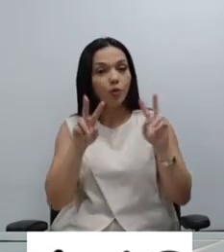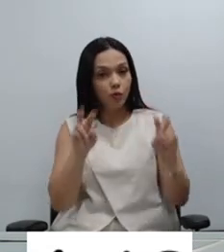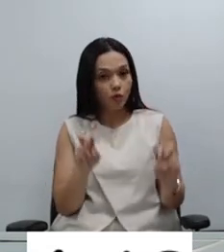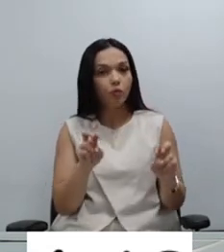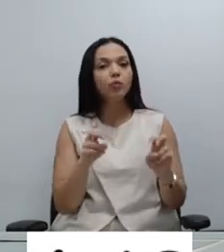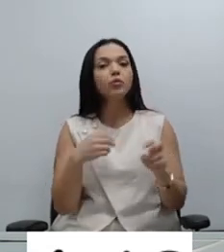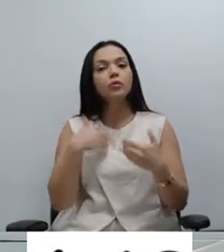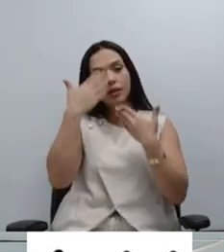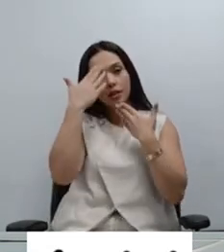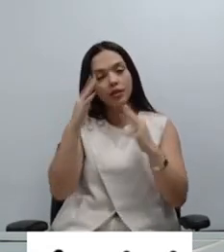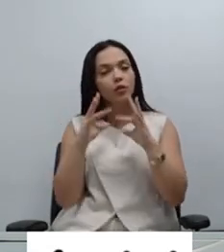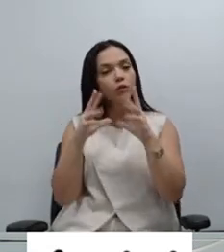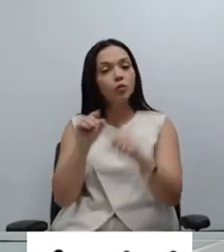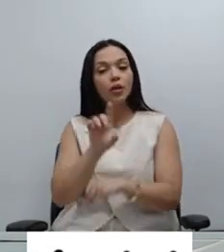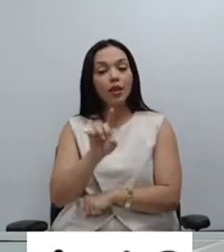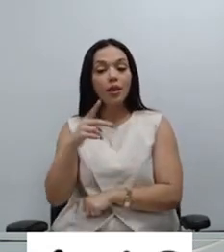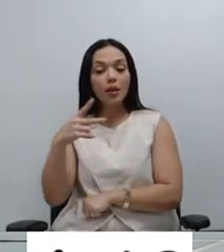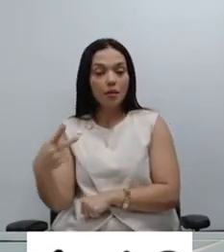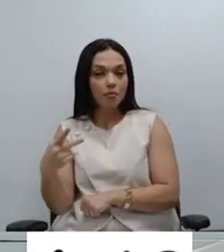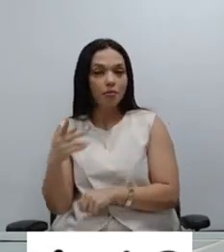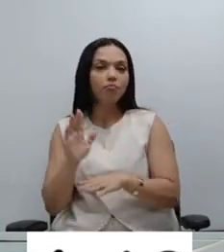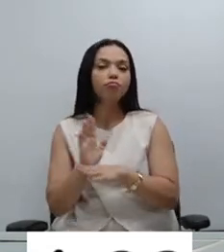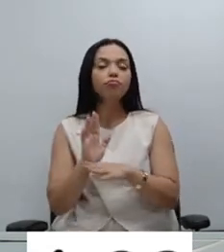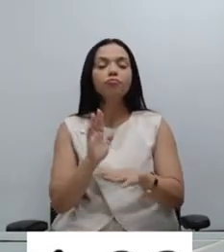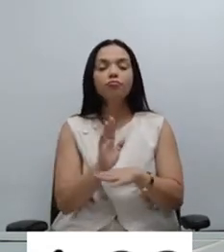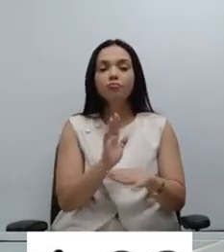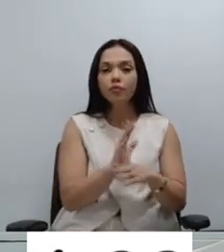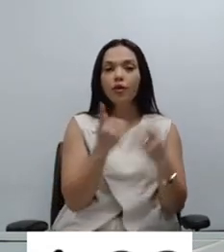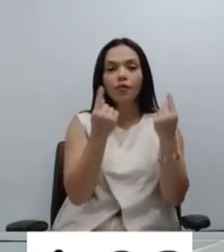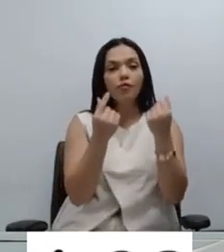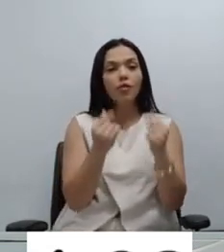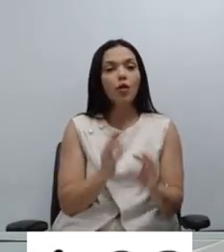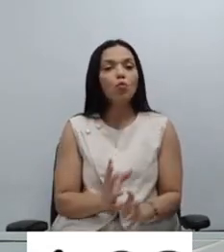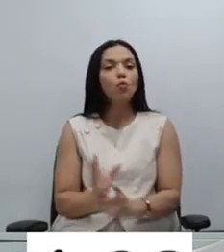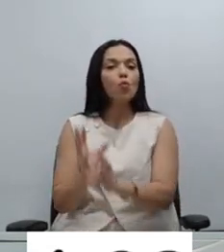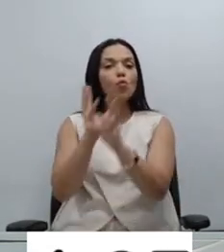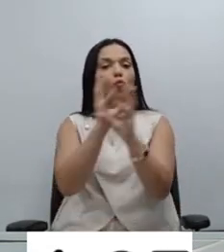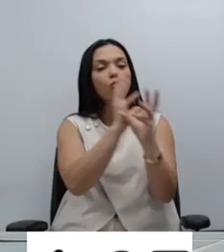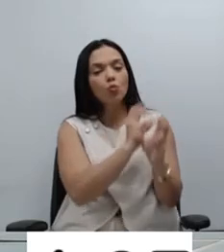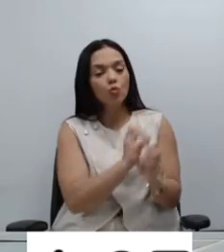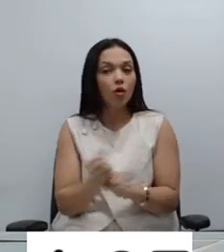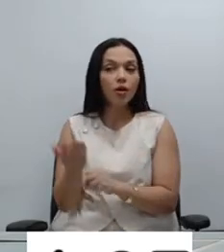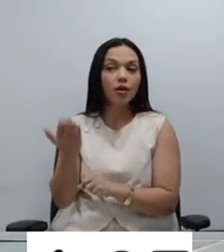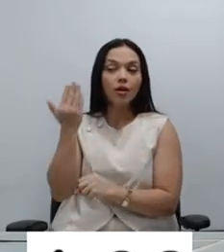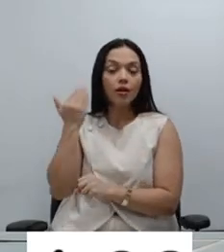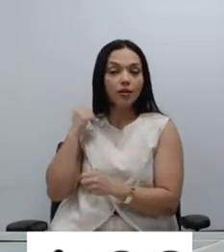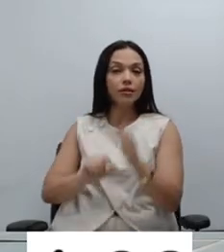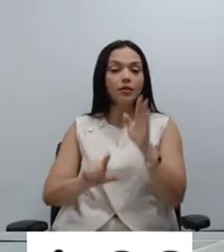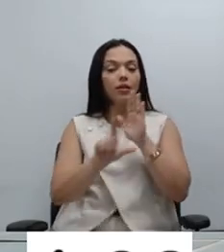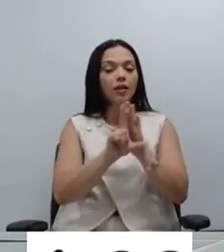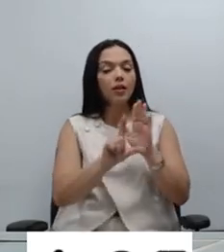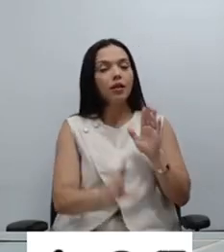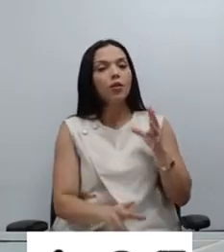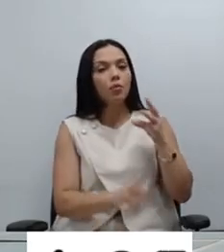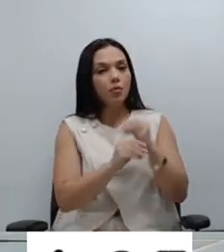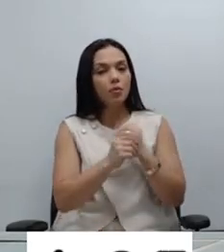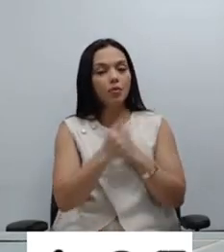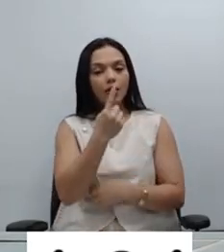Departamento de Despesa Pessoal, DDP, por viabilizar de forma célere os valores retroativos conquistados na Lei Complementar